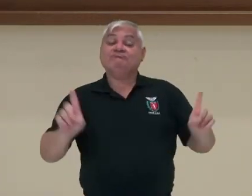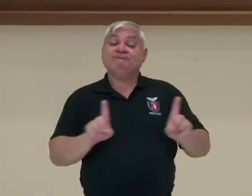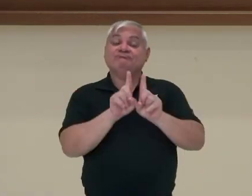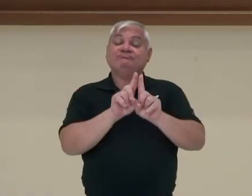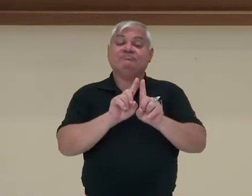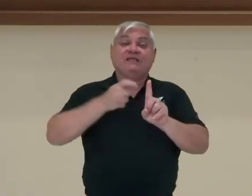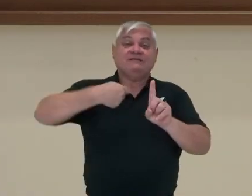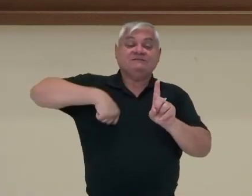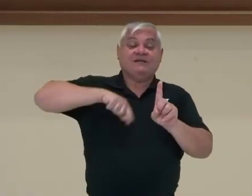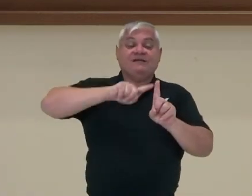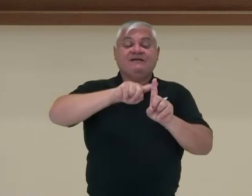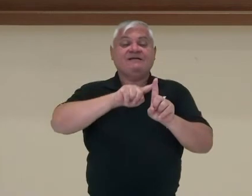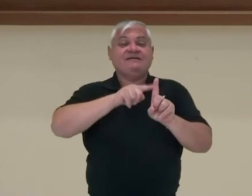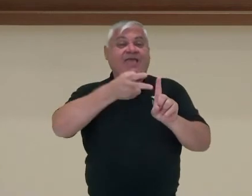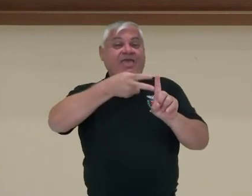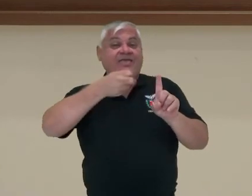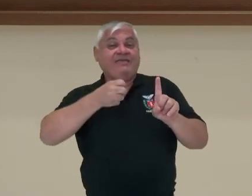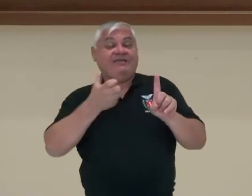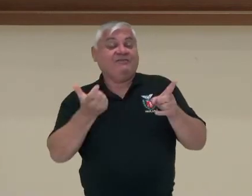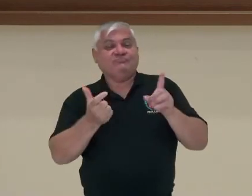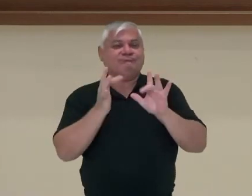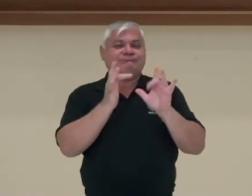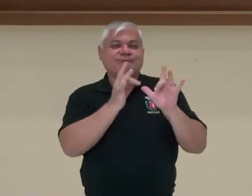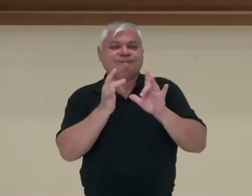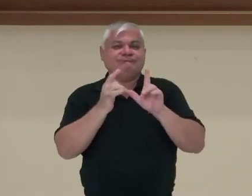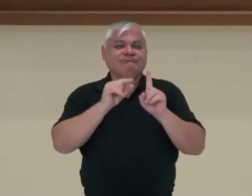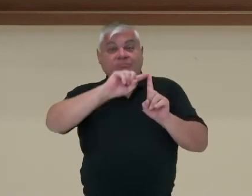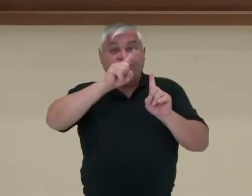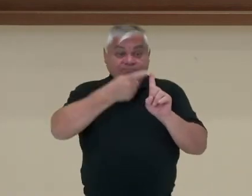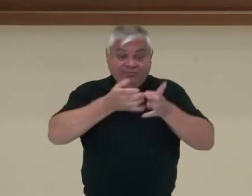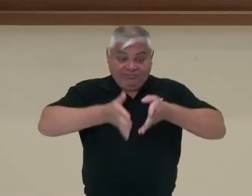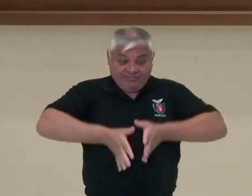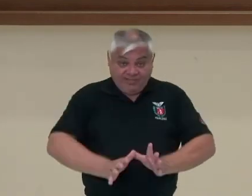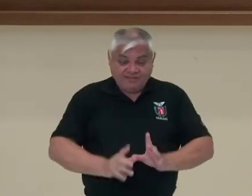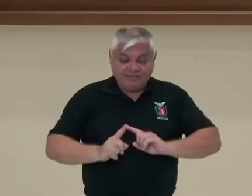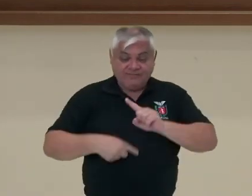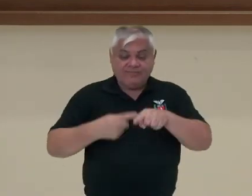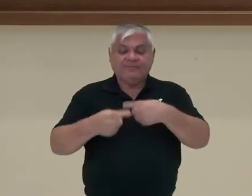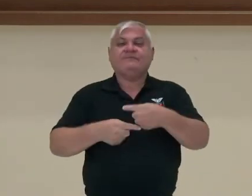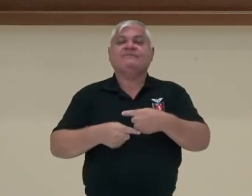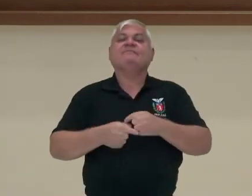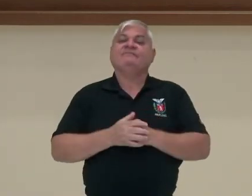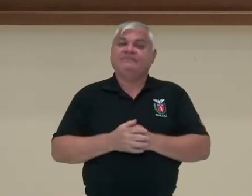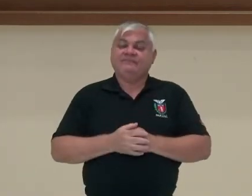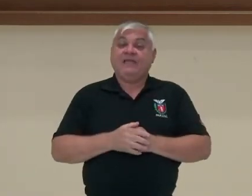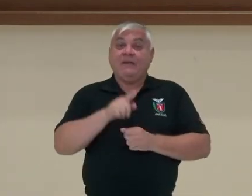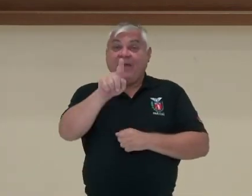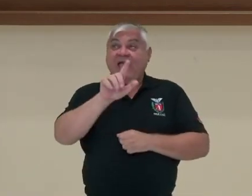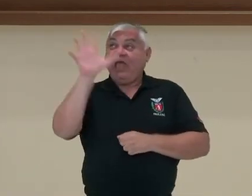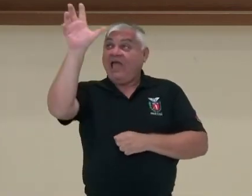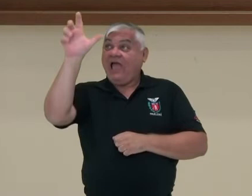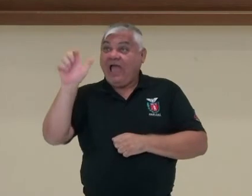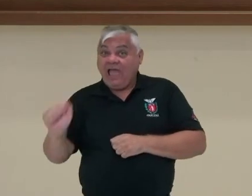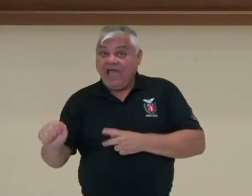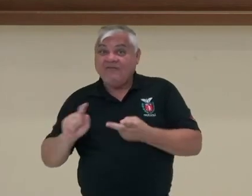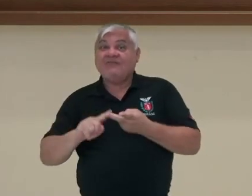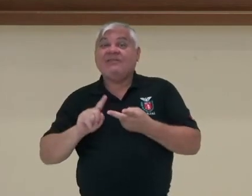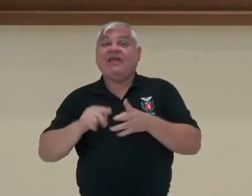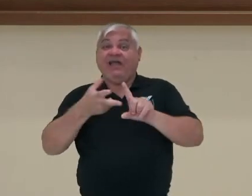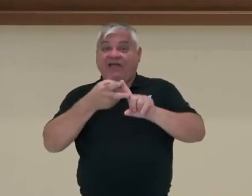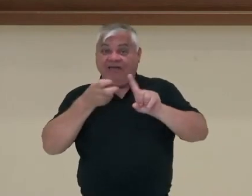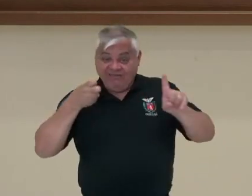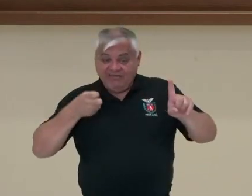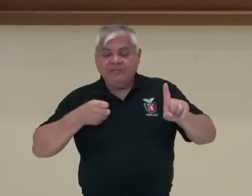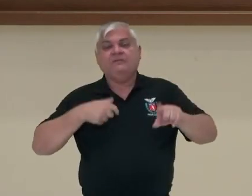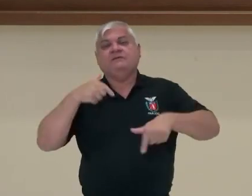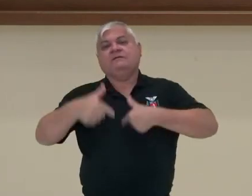já, né, já estavam abaixo, era uma classe mais baixa. E os indígenas e os africanos eram a mão de obra,